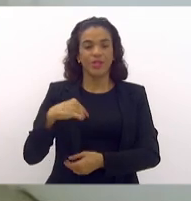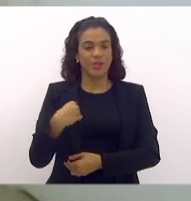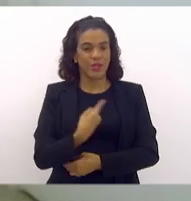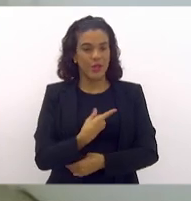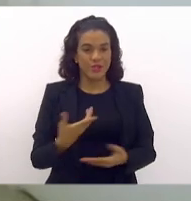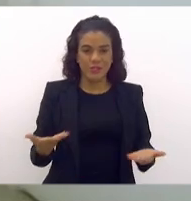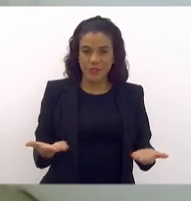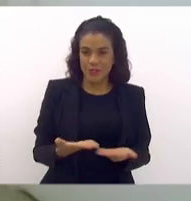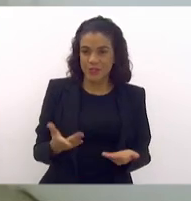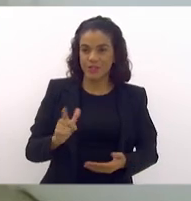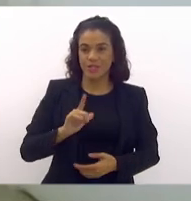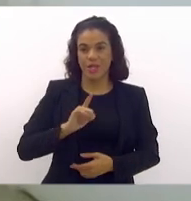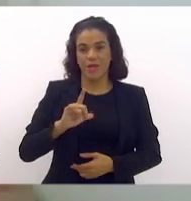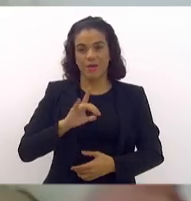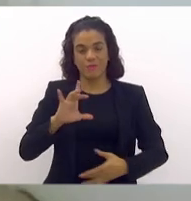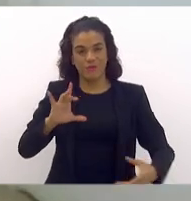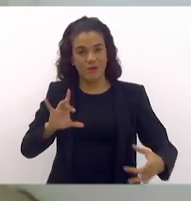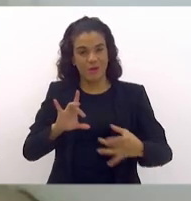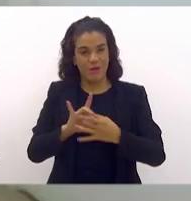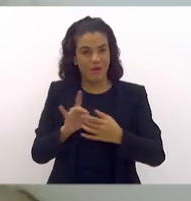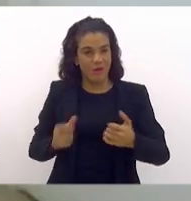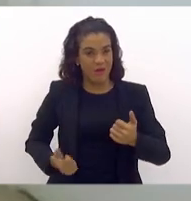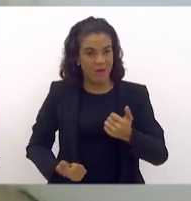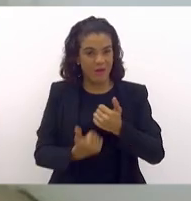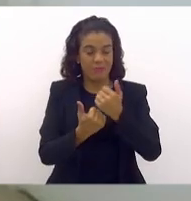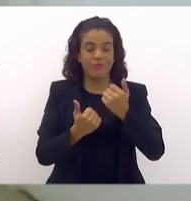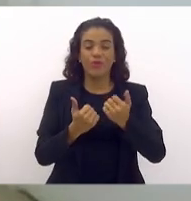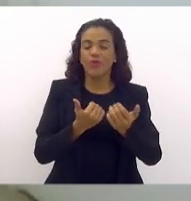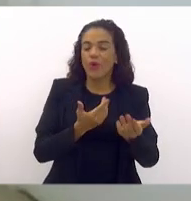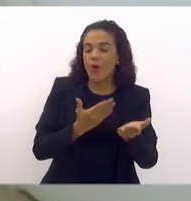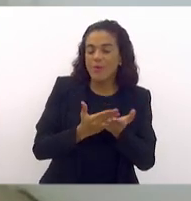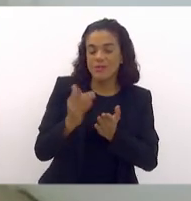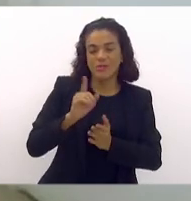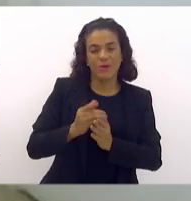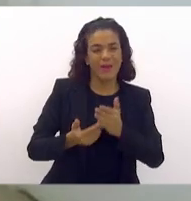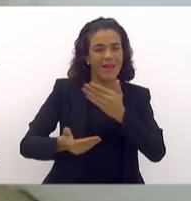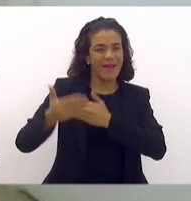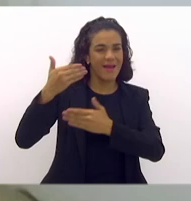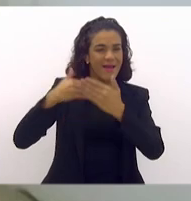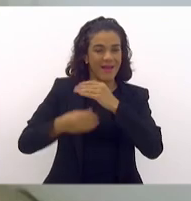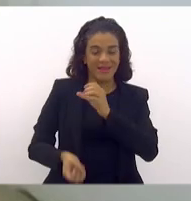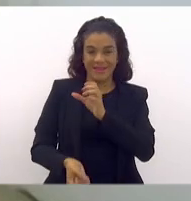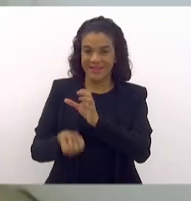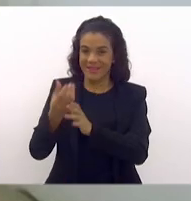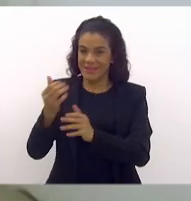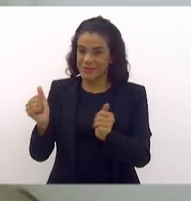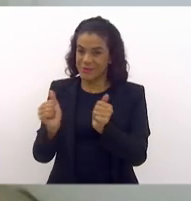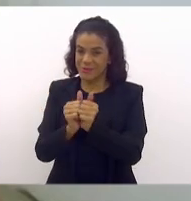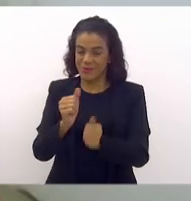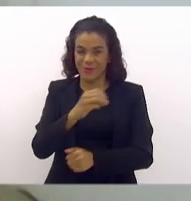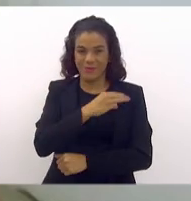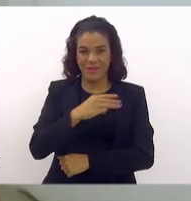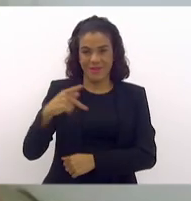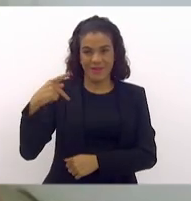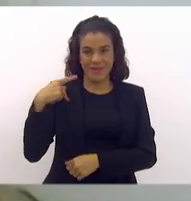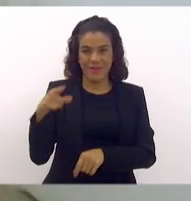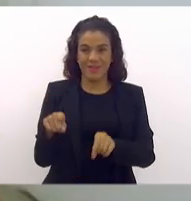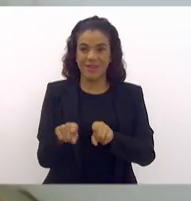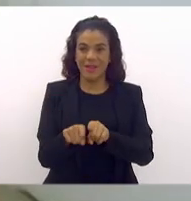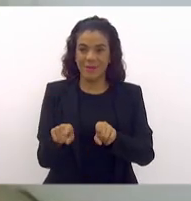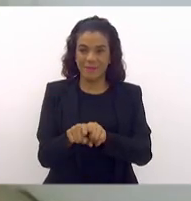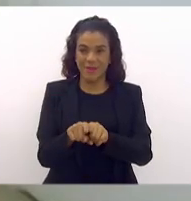hoje tem uma cooperação que é desde a nossa fundação com o Ministério Público Federal, especialmente com a Câmara de